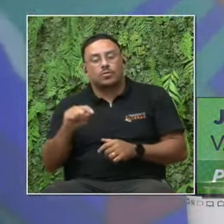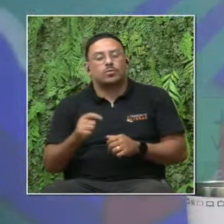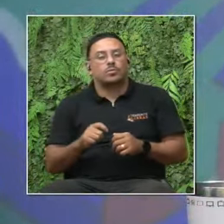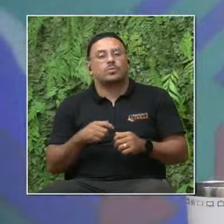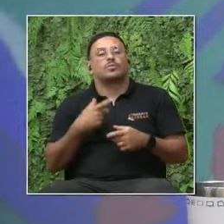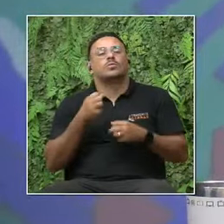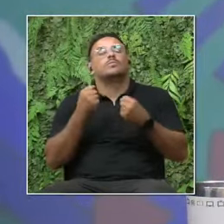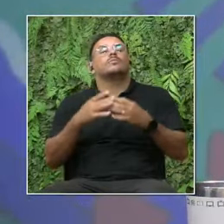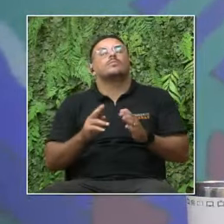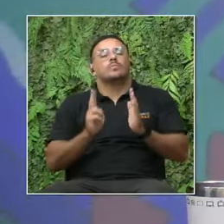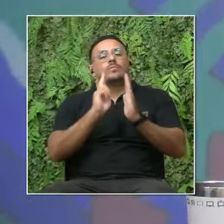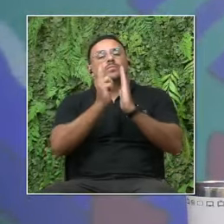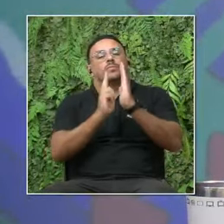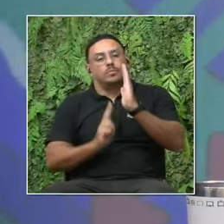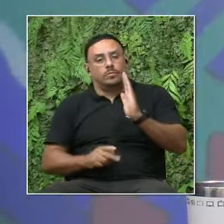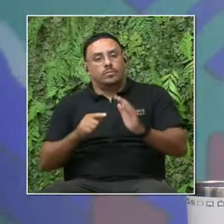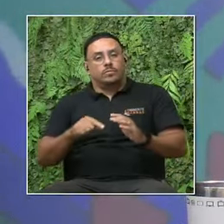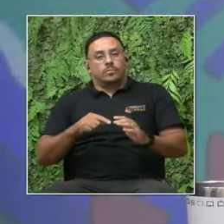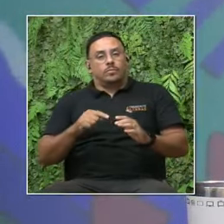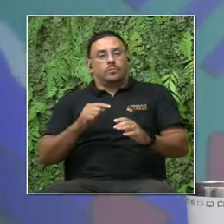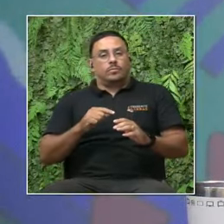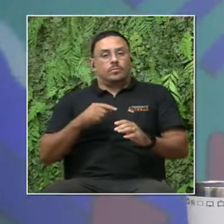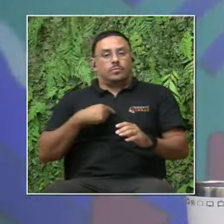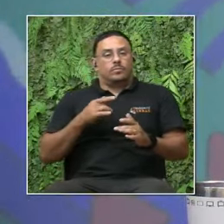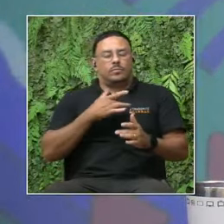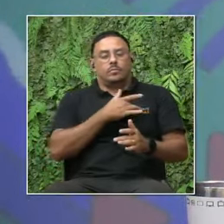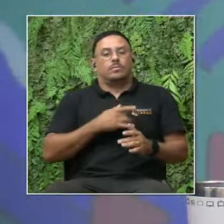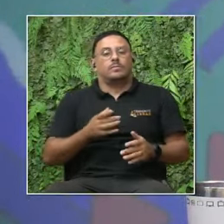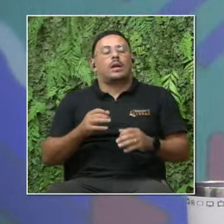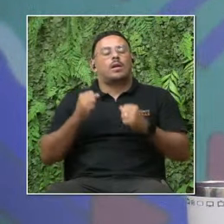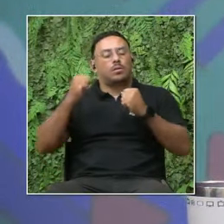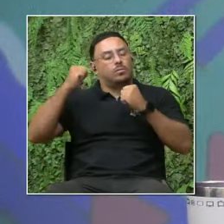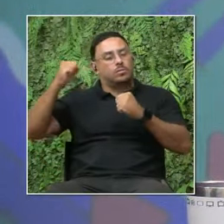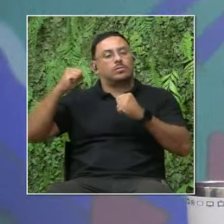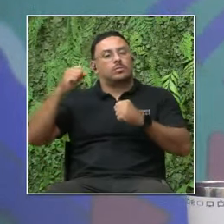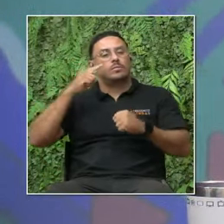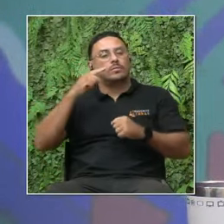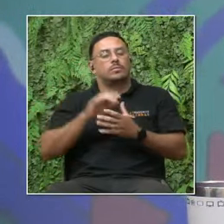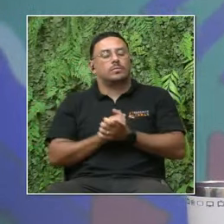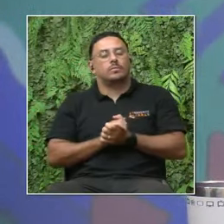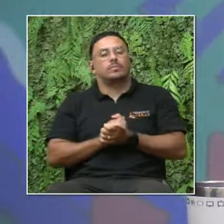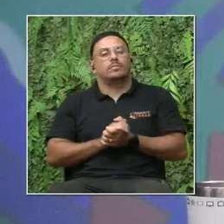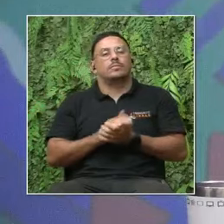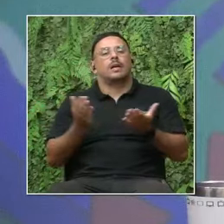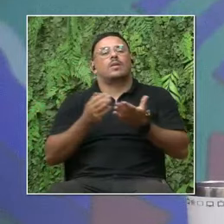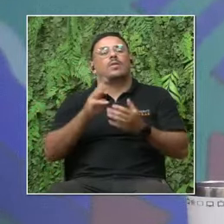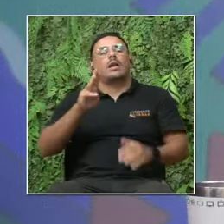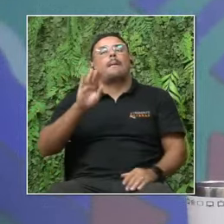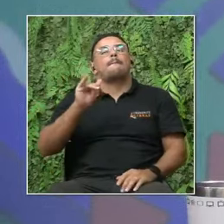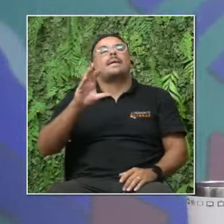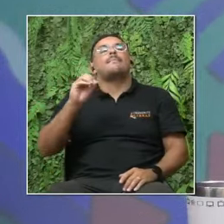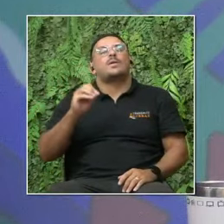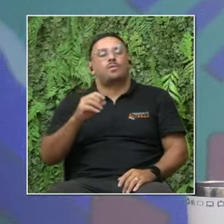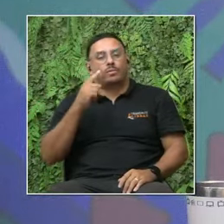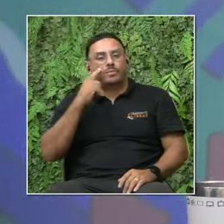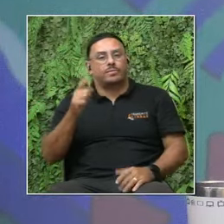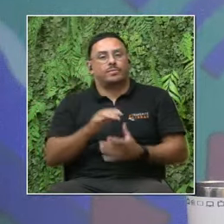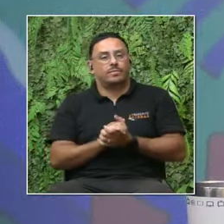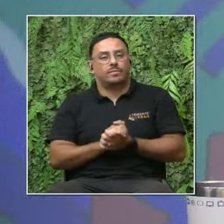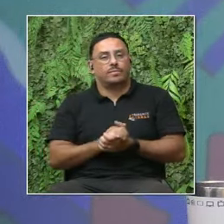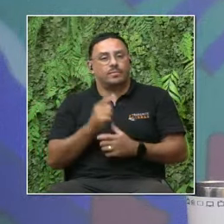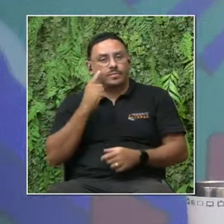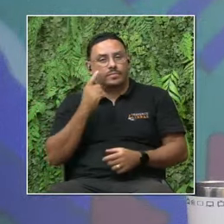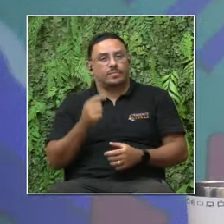suas impressões sobre a escalação do Cruzeiro vamos ouvir a torcida agora é a hora dele nosso bico da Galera Rubens